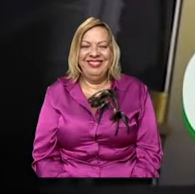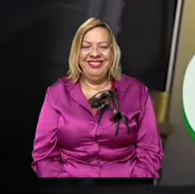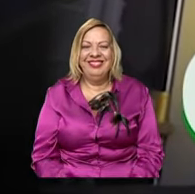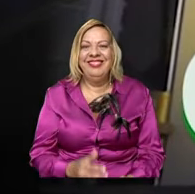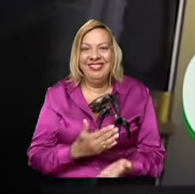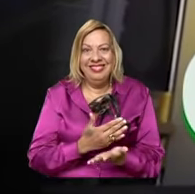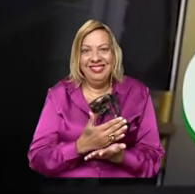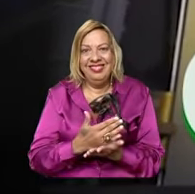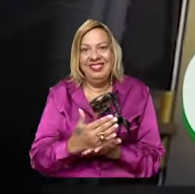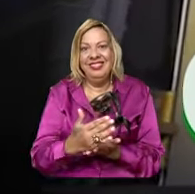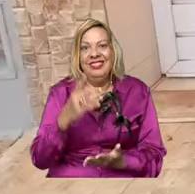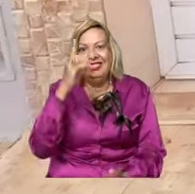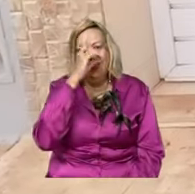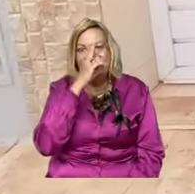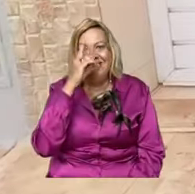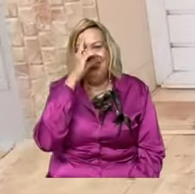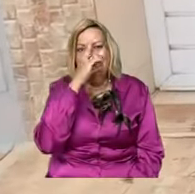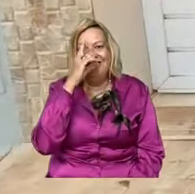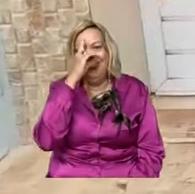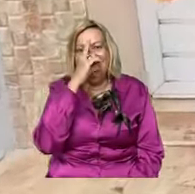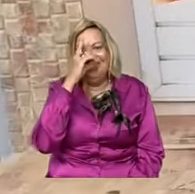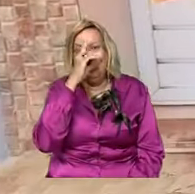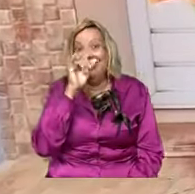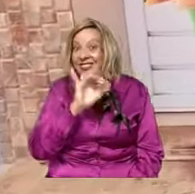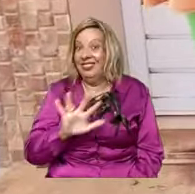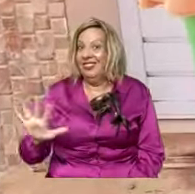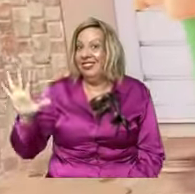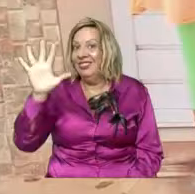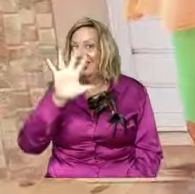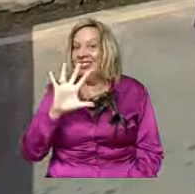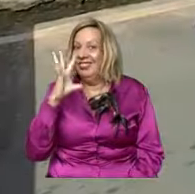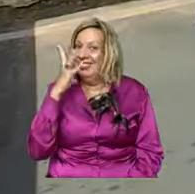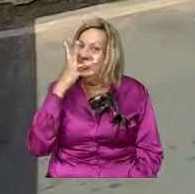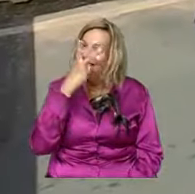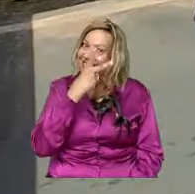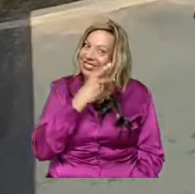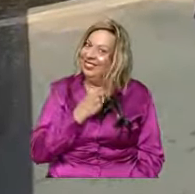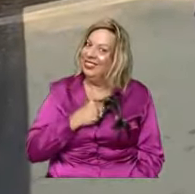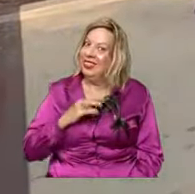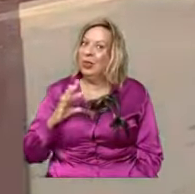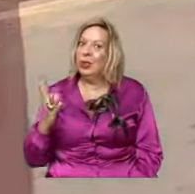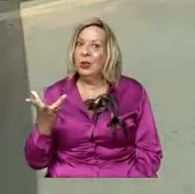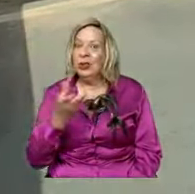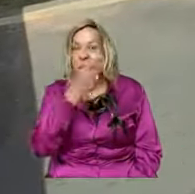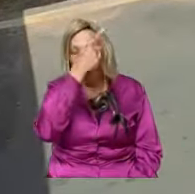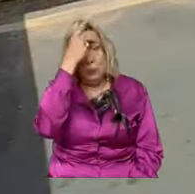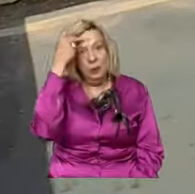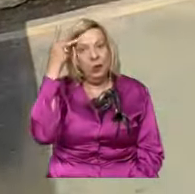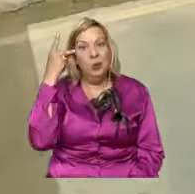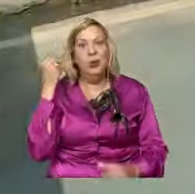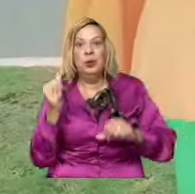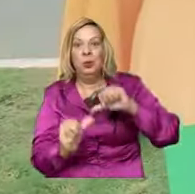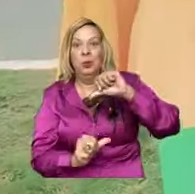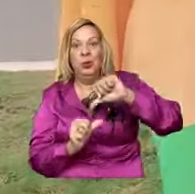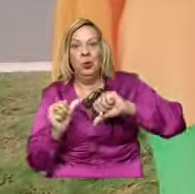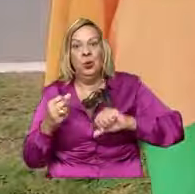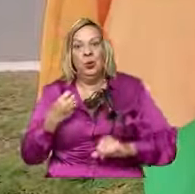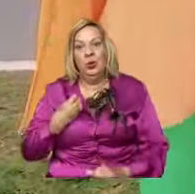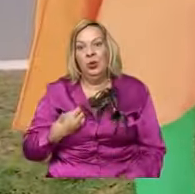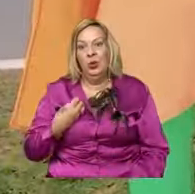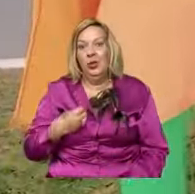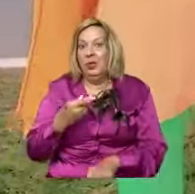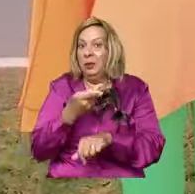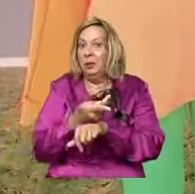Começando mais um Domingão com essas imagens lindas de todos aqueles que mudaram de vida com os